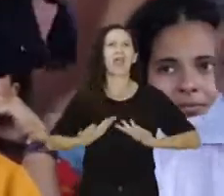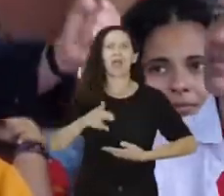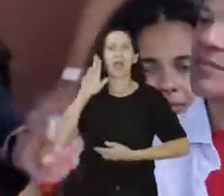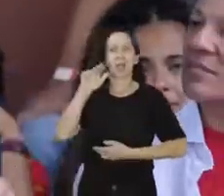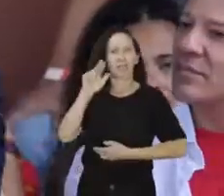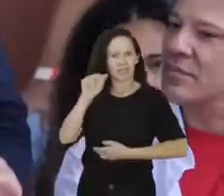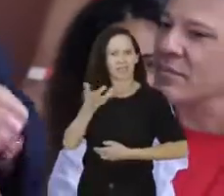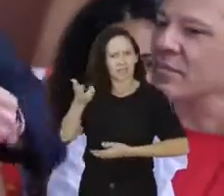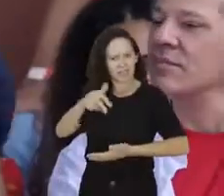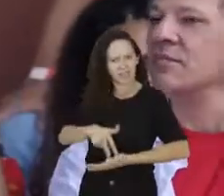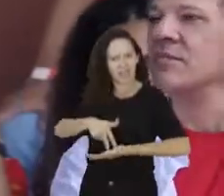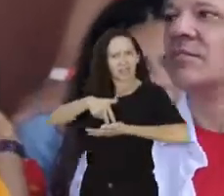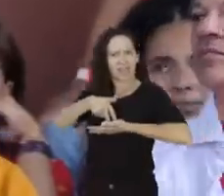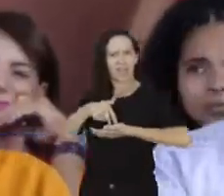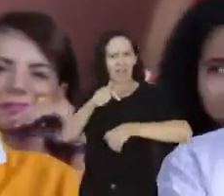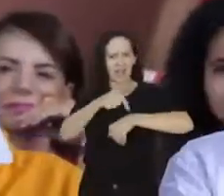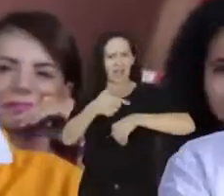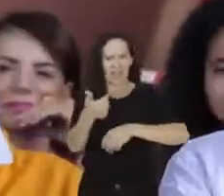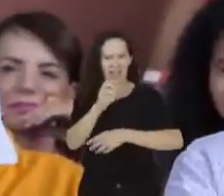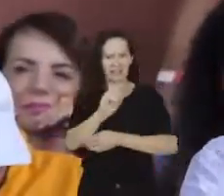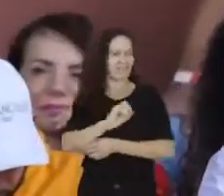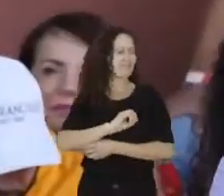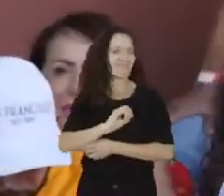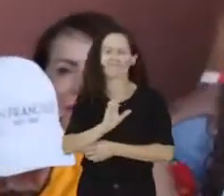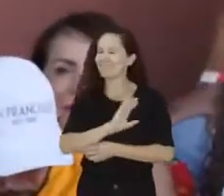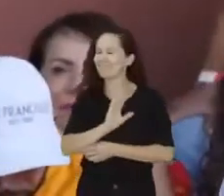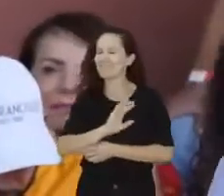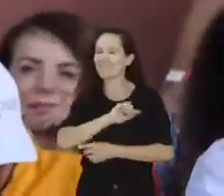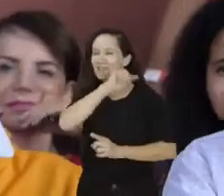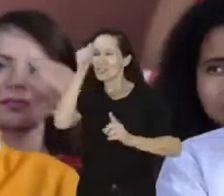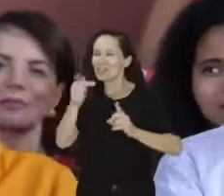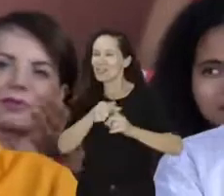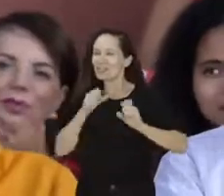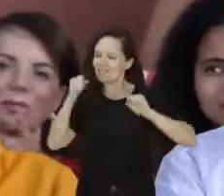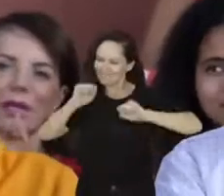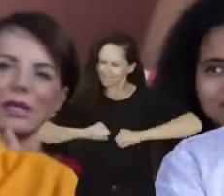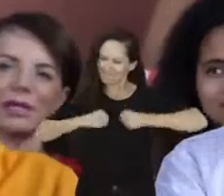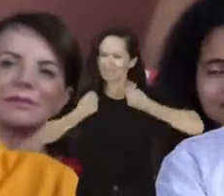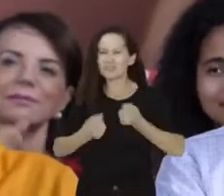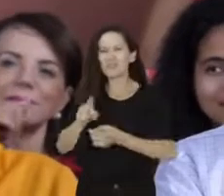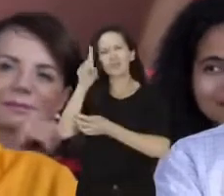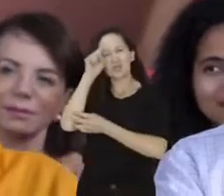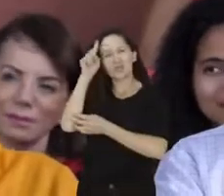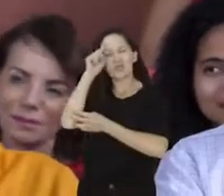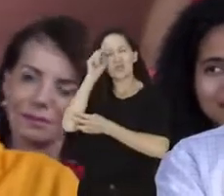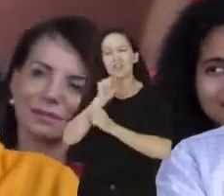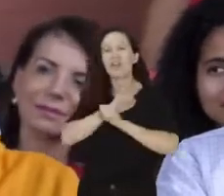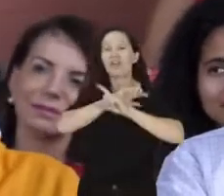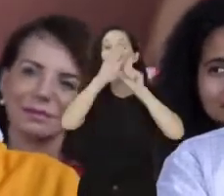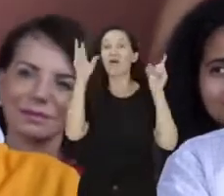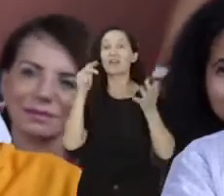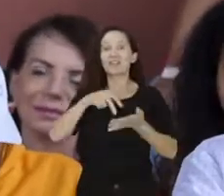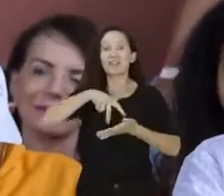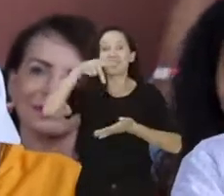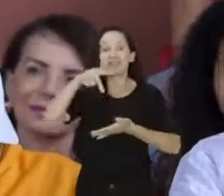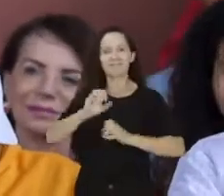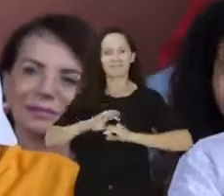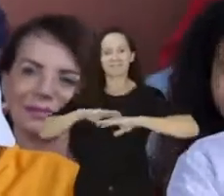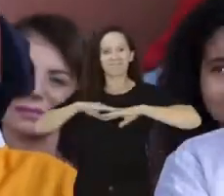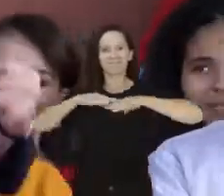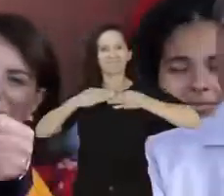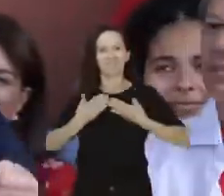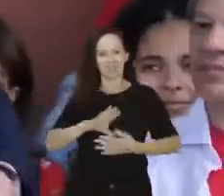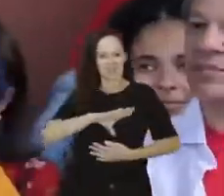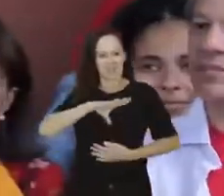10 horas da manhã. Quando a gente tem uma causa, a gente briga por ela. A gente não desanima. A gente